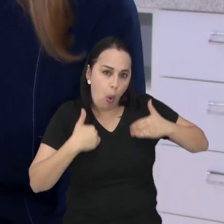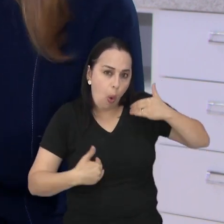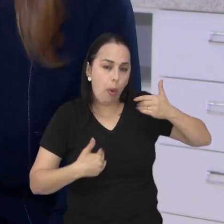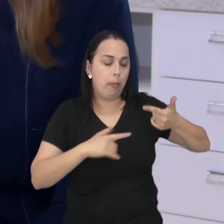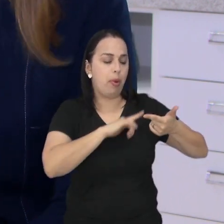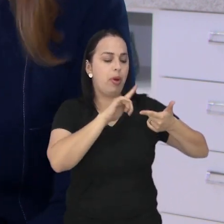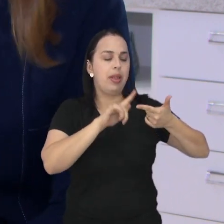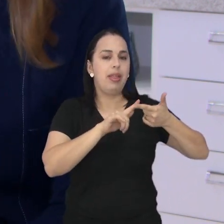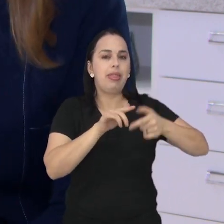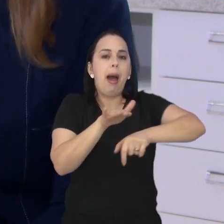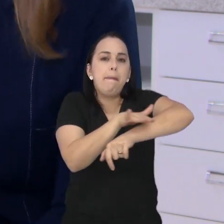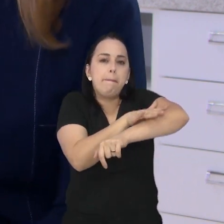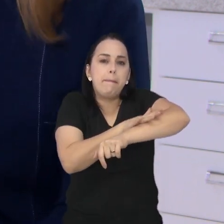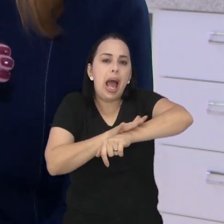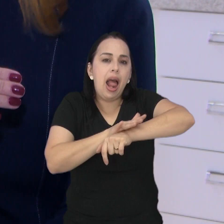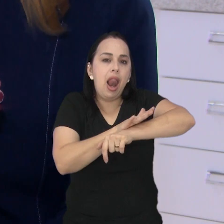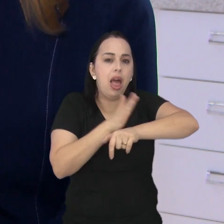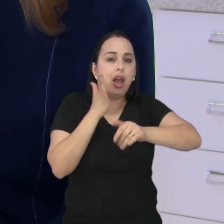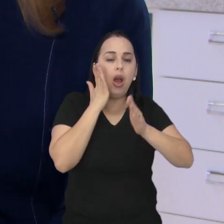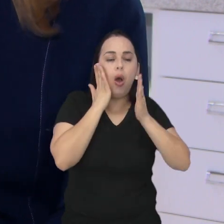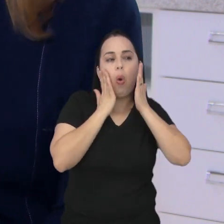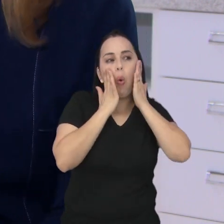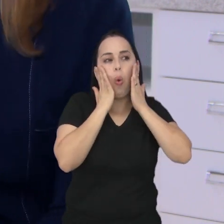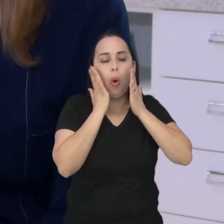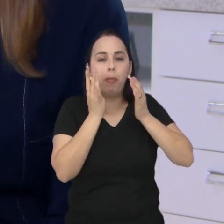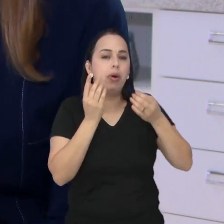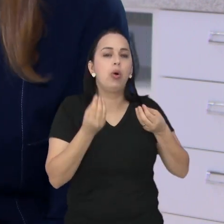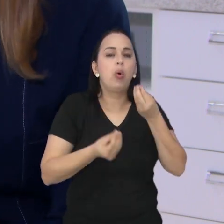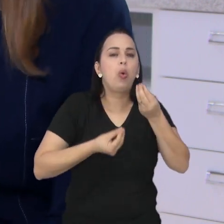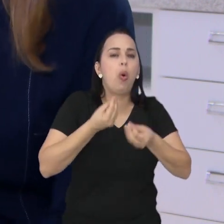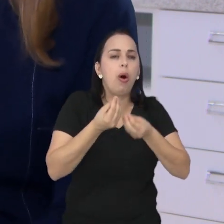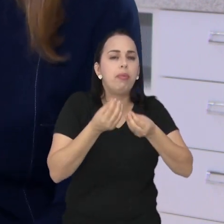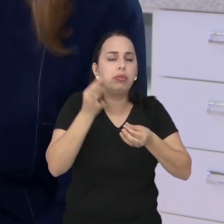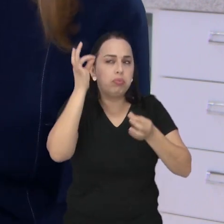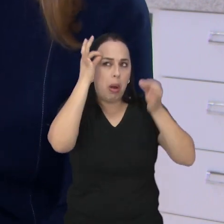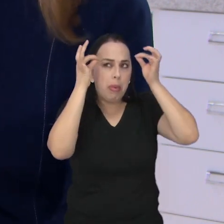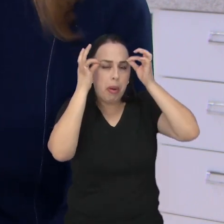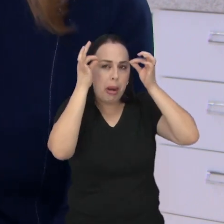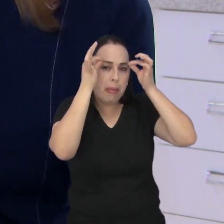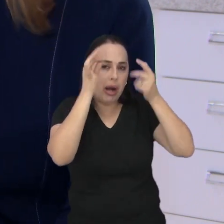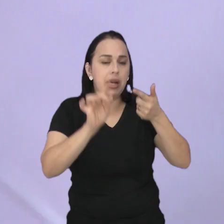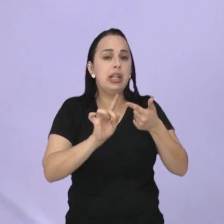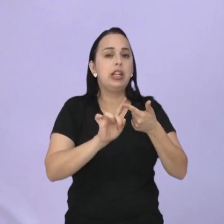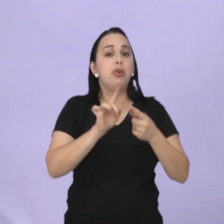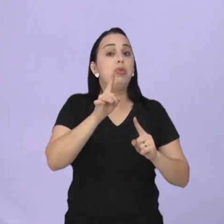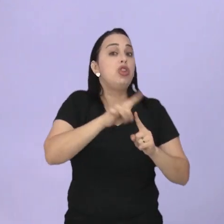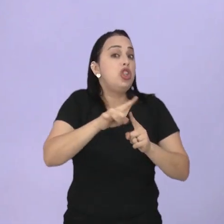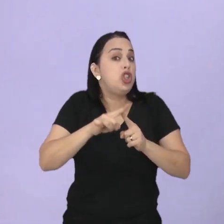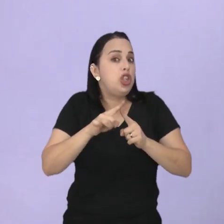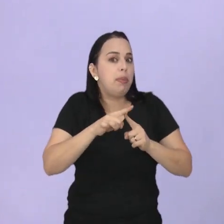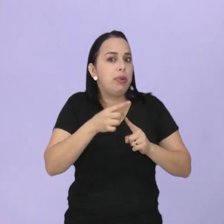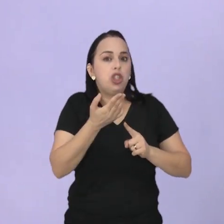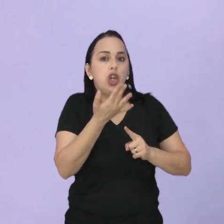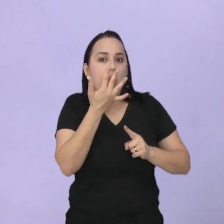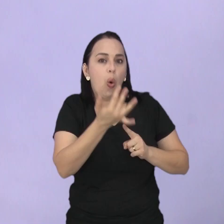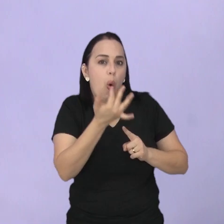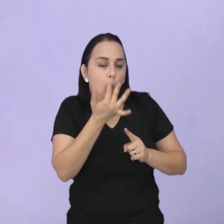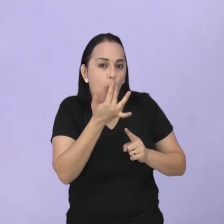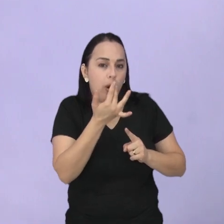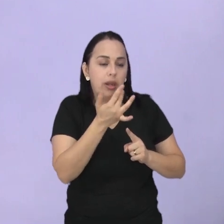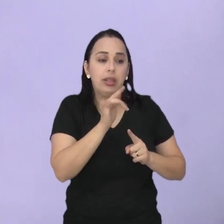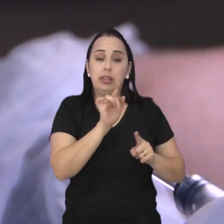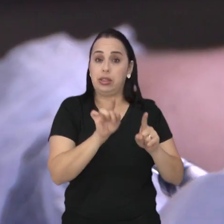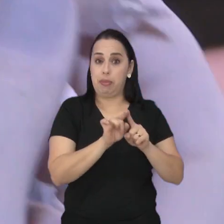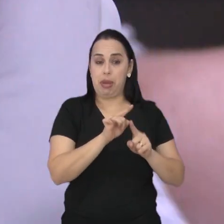fisiologia do nosso organismo, para a gente poder saber aonde vai ser implantado o pigmento, qual tipo de pigmento que você vai usar, de acordo